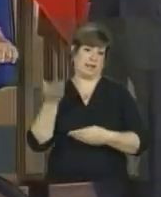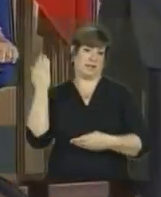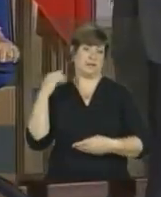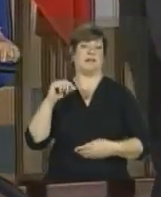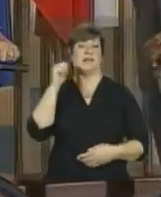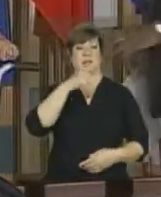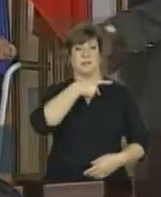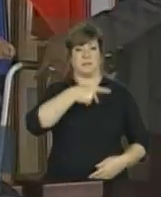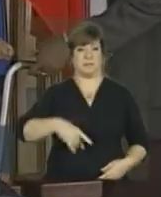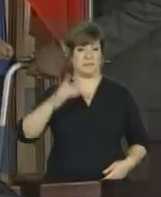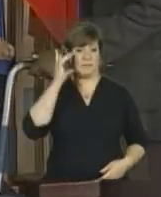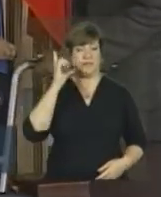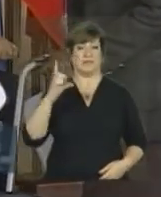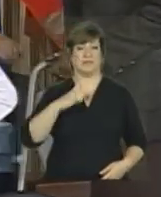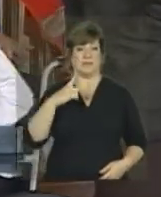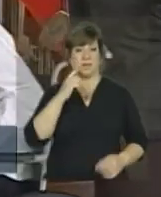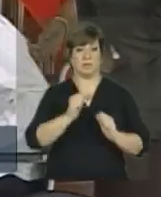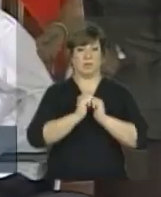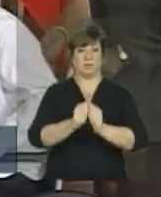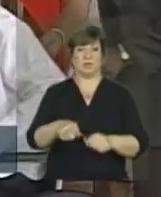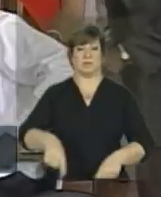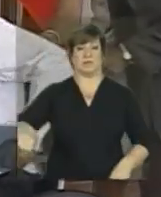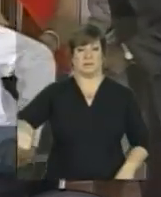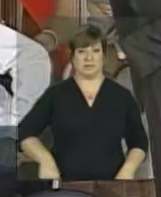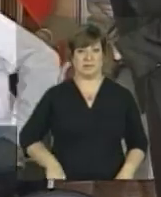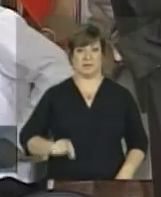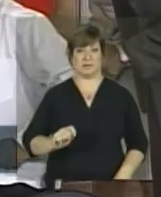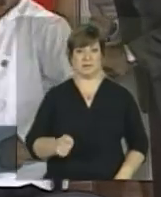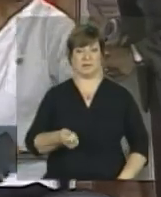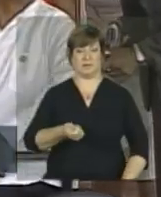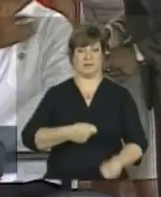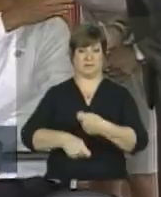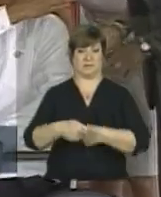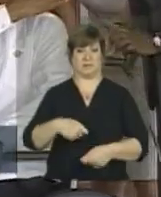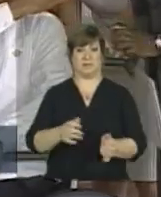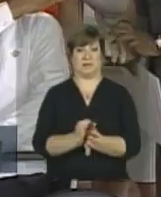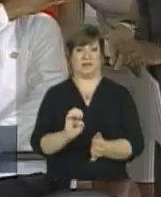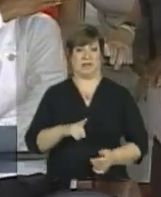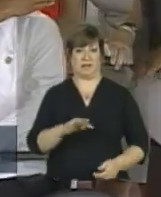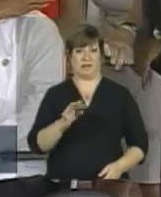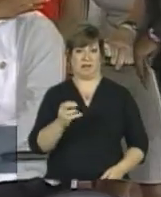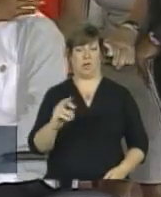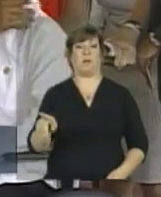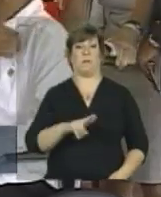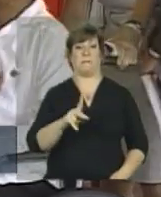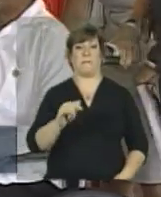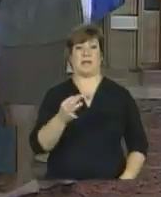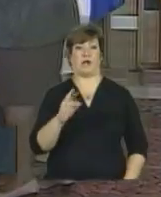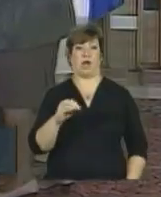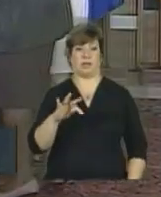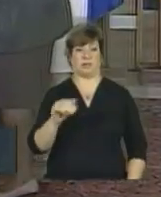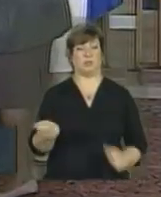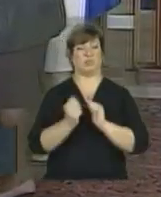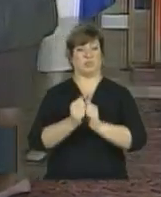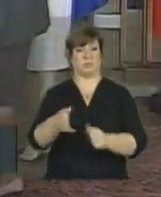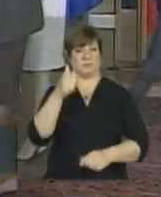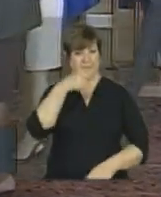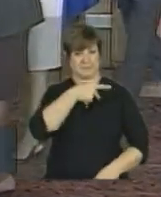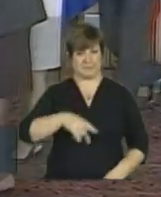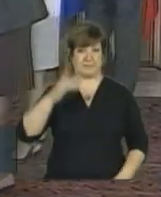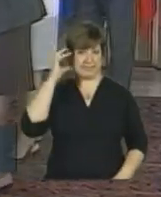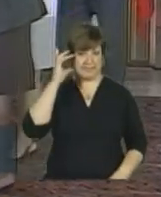está acompanhada pelo embaixador das Relações Exteriores, o ministro das Relações Exteriores, Antônio Patriota.